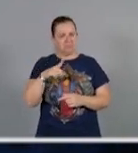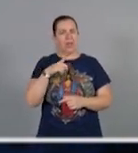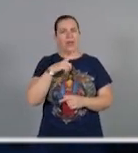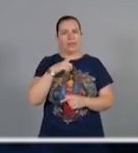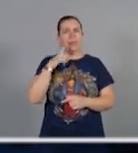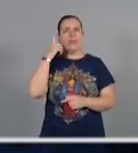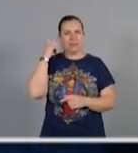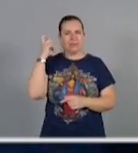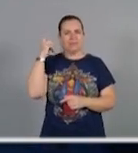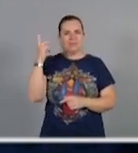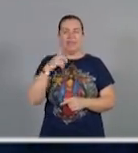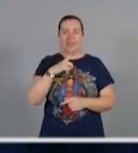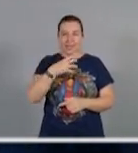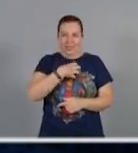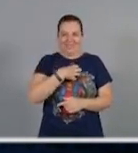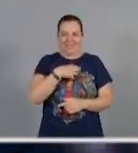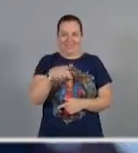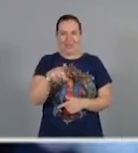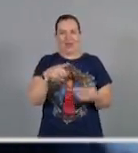Agora ganhou sentido a guitarra?